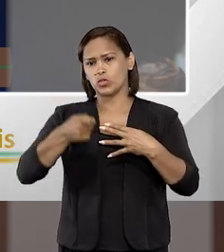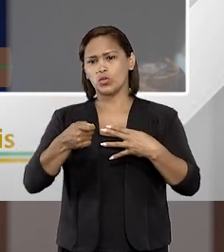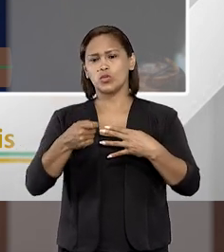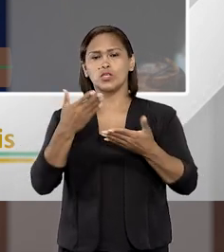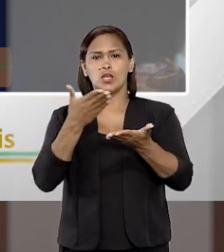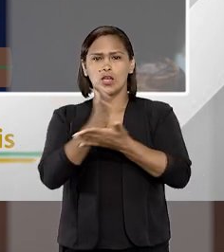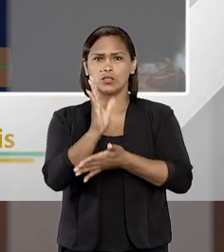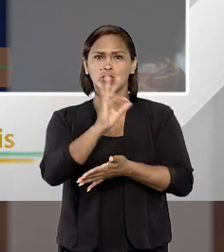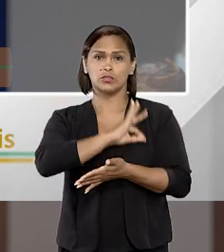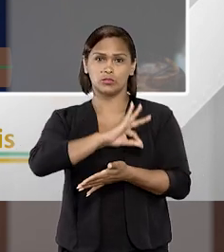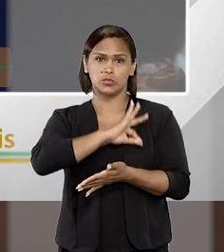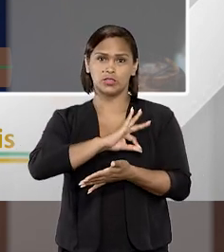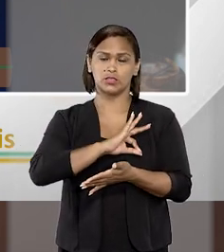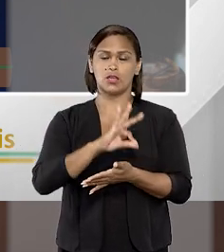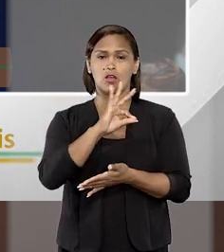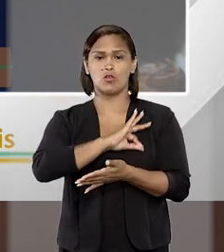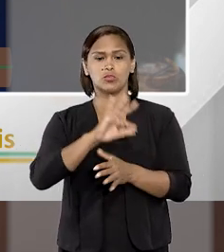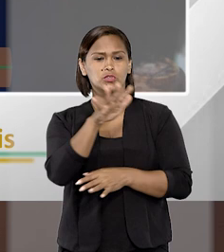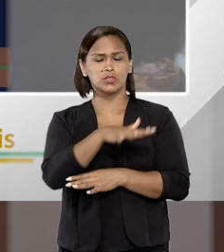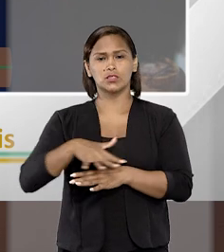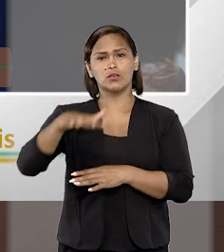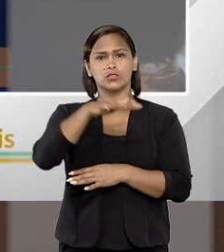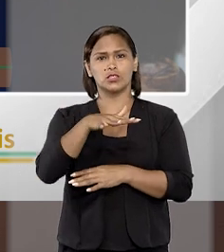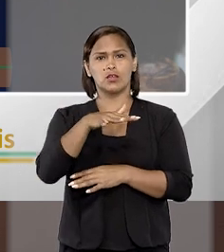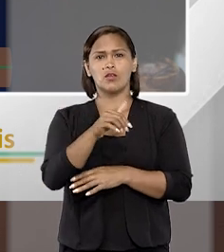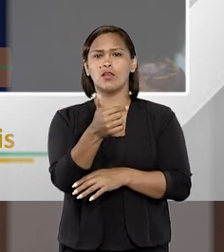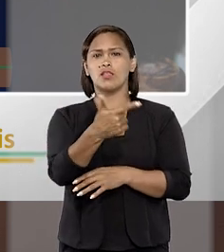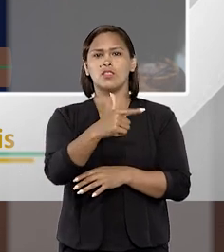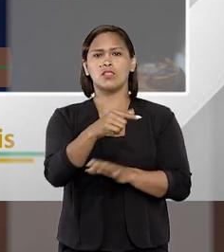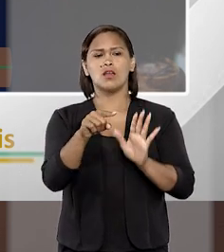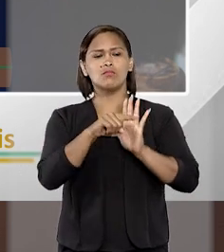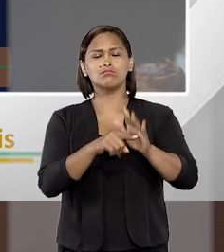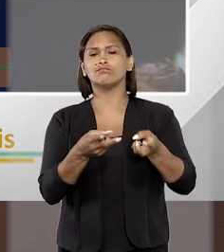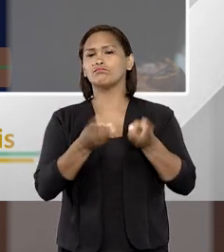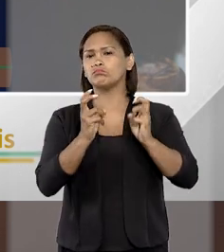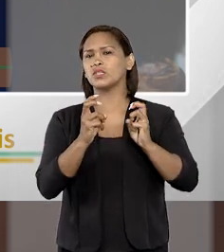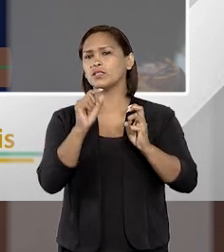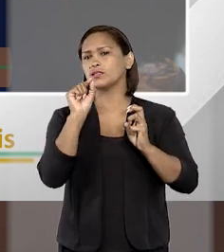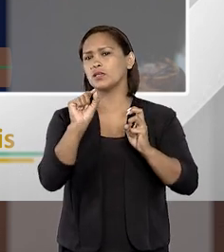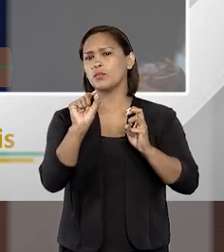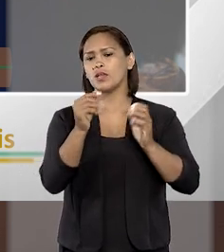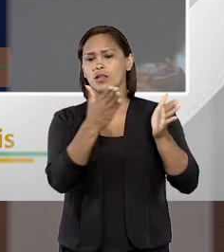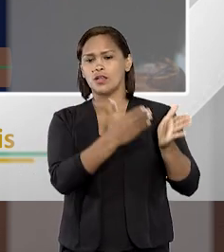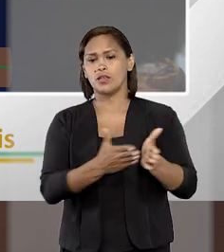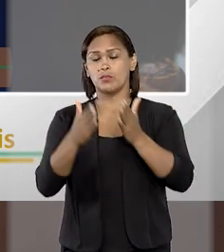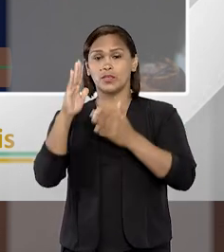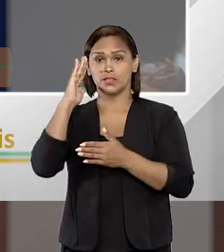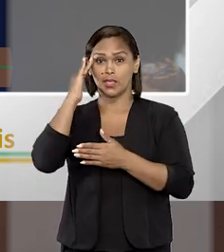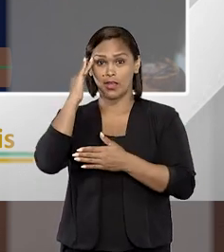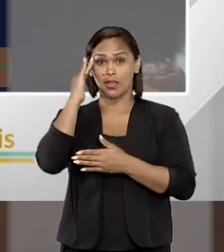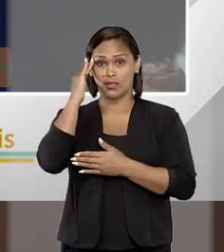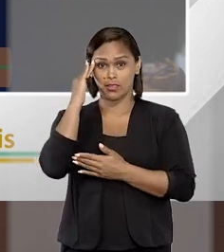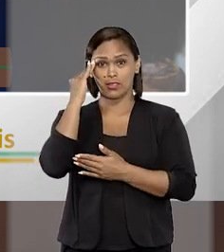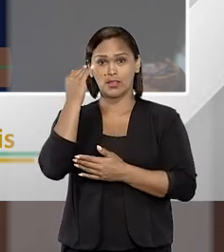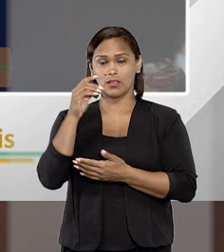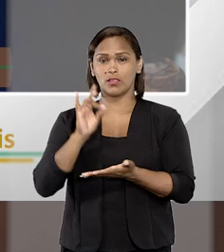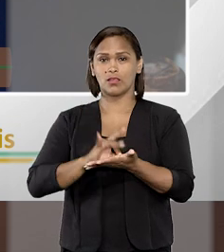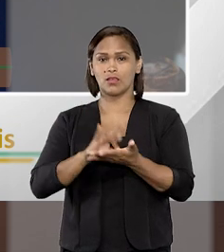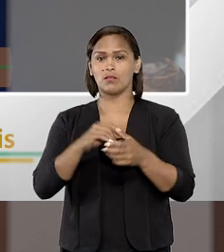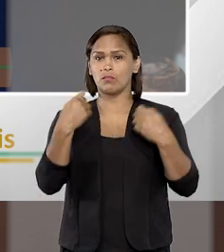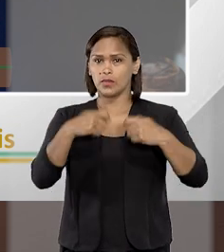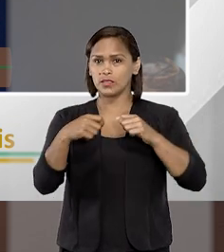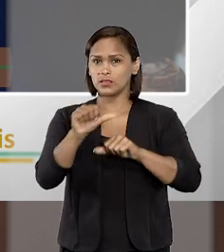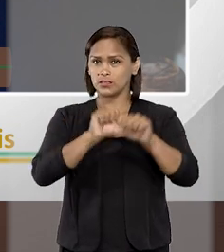autoridades policiais ou policiais em geral não nos damos conta e não passamos a entender que precisamos